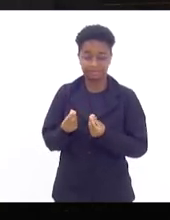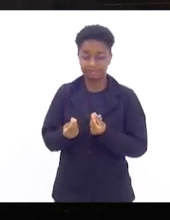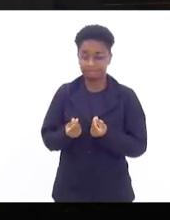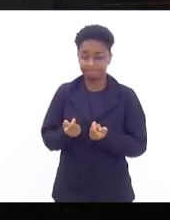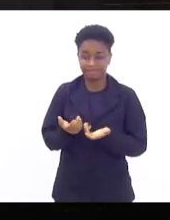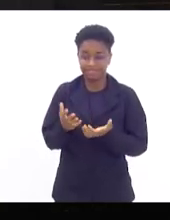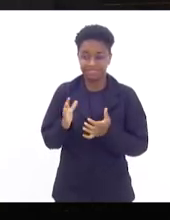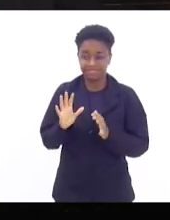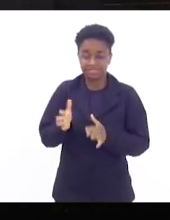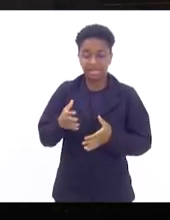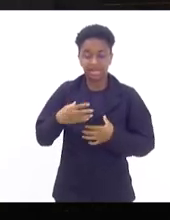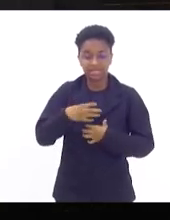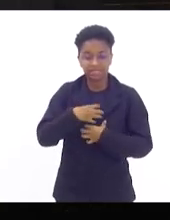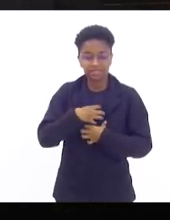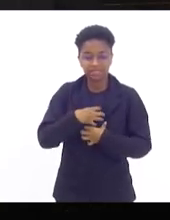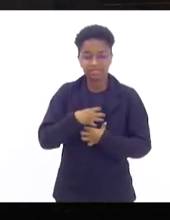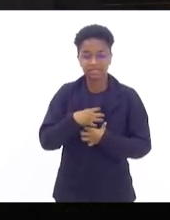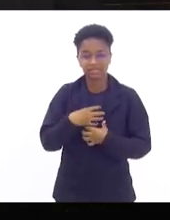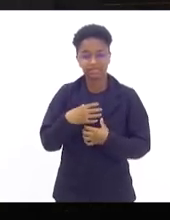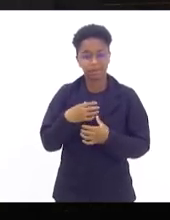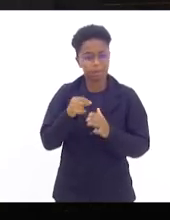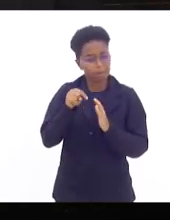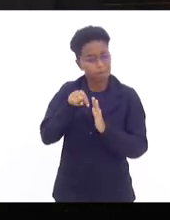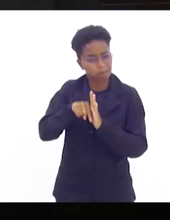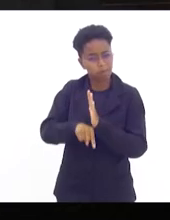nos dá uma profunda